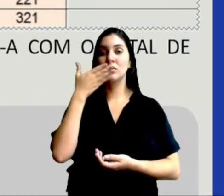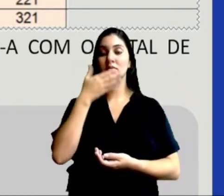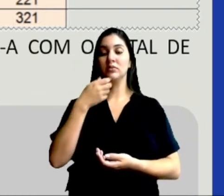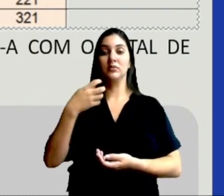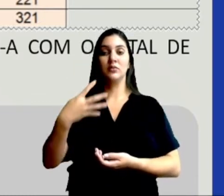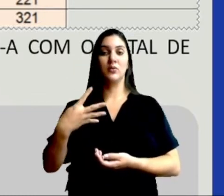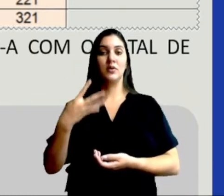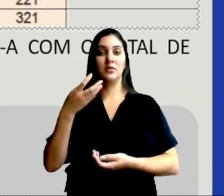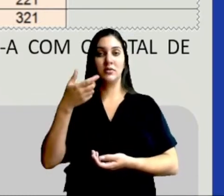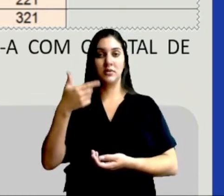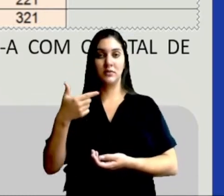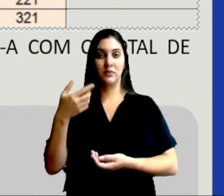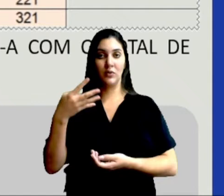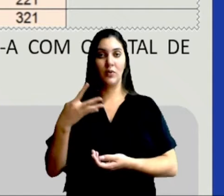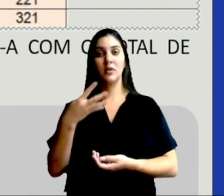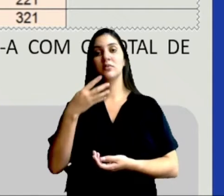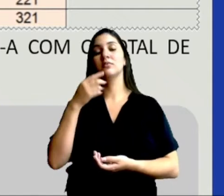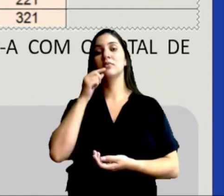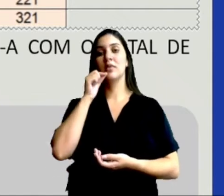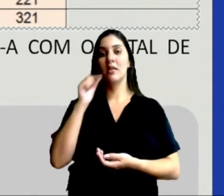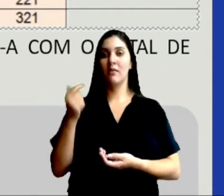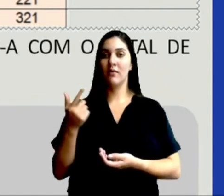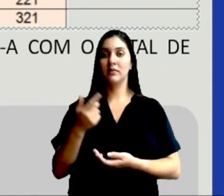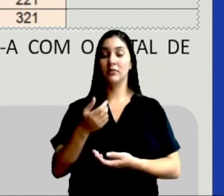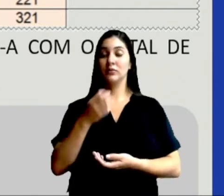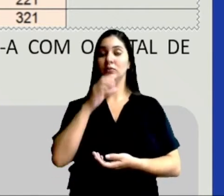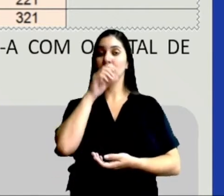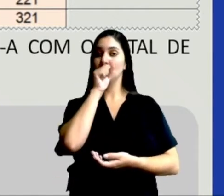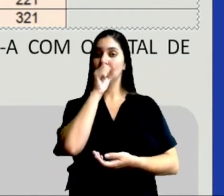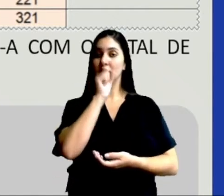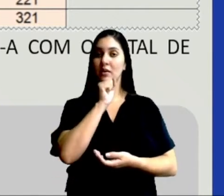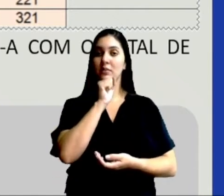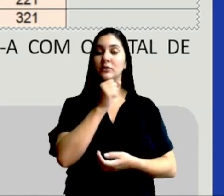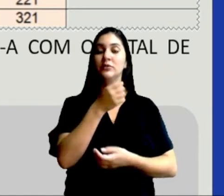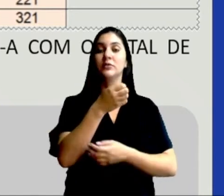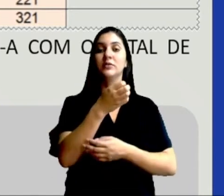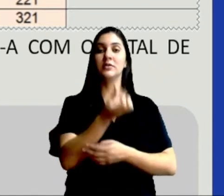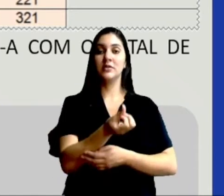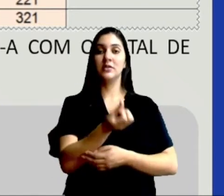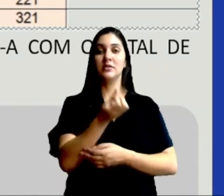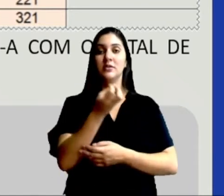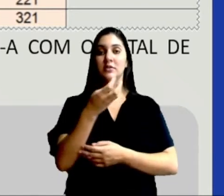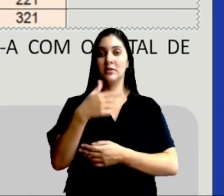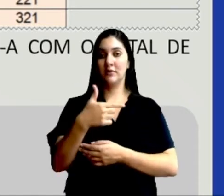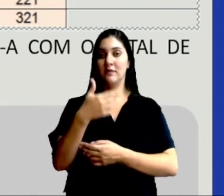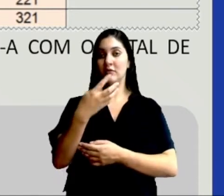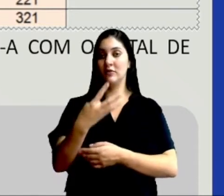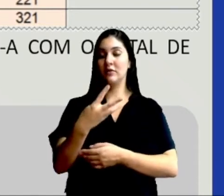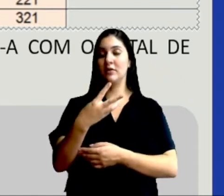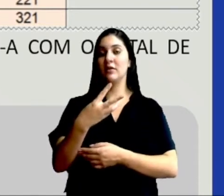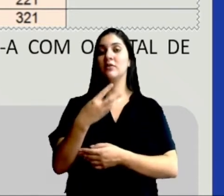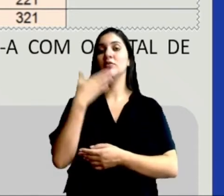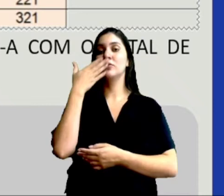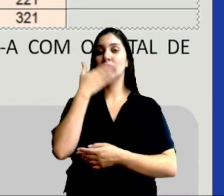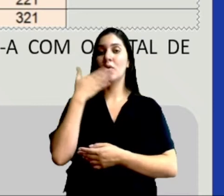e 424 salgados. No sábado, 623